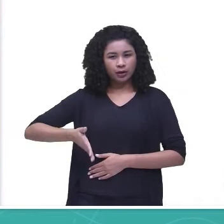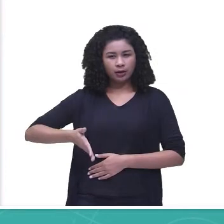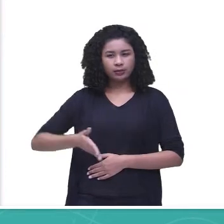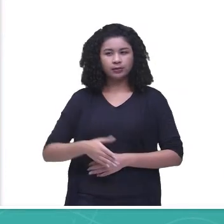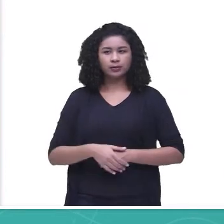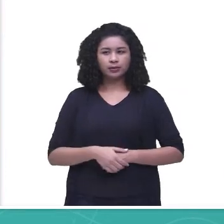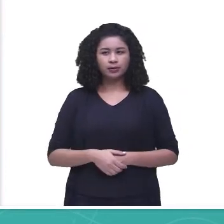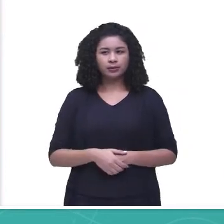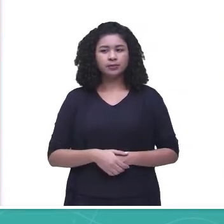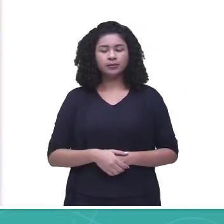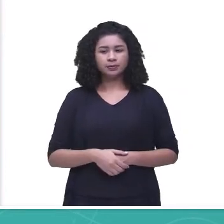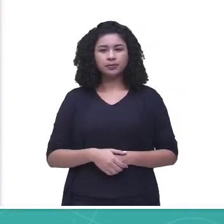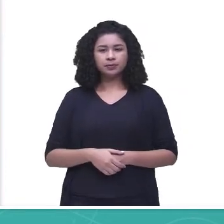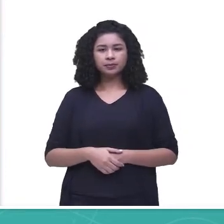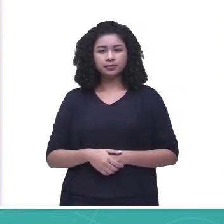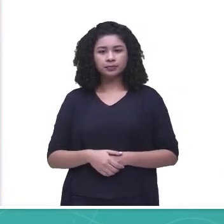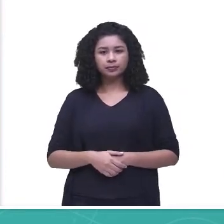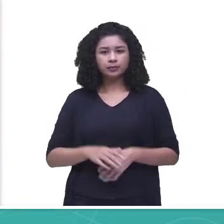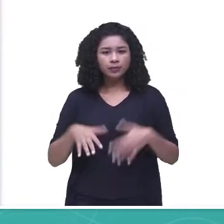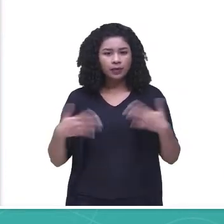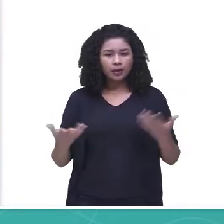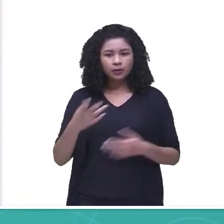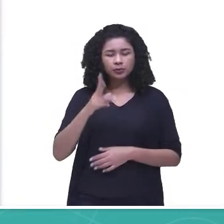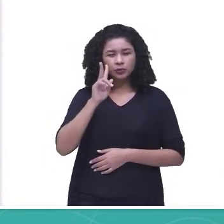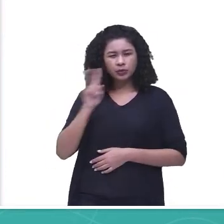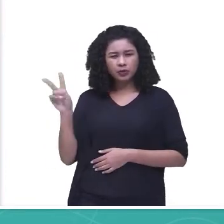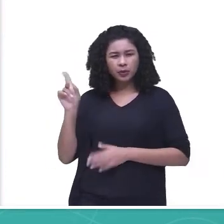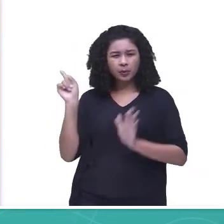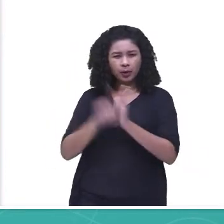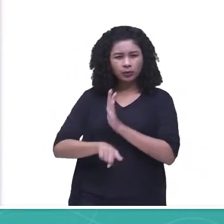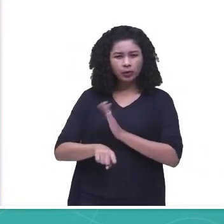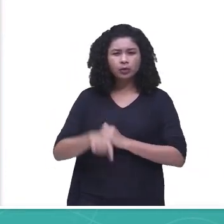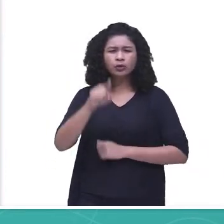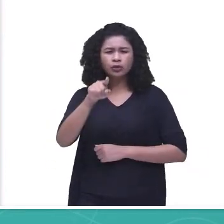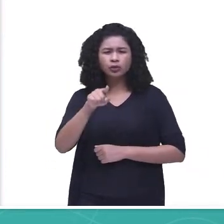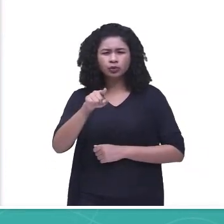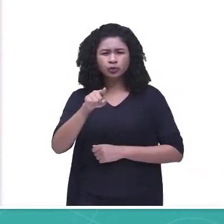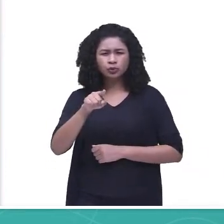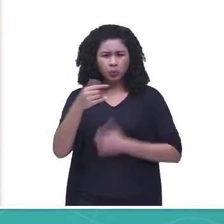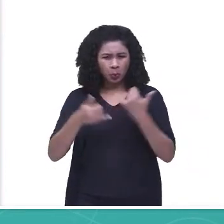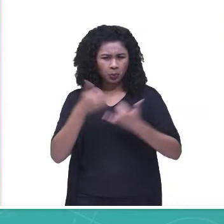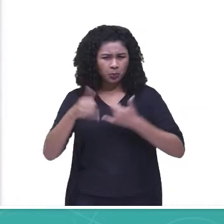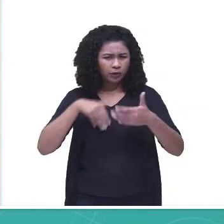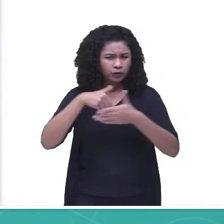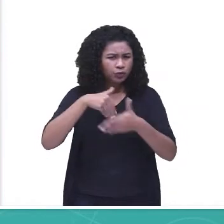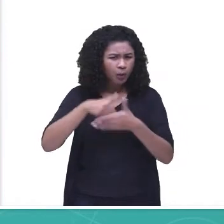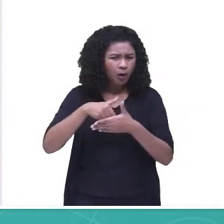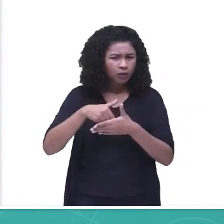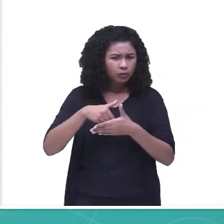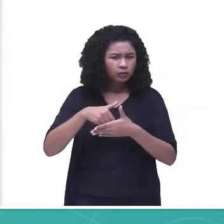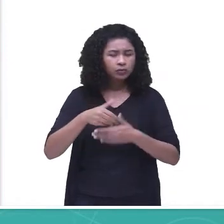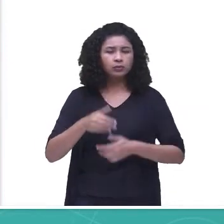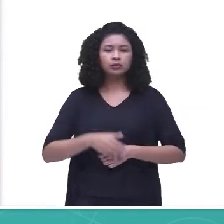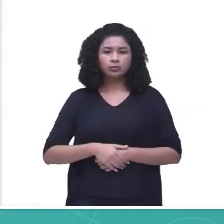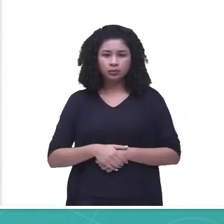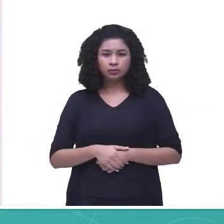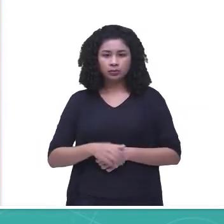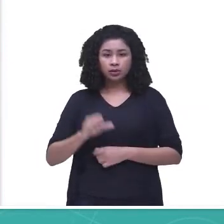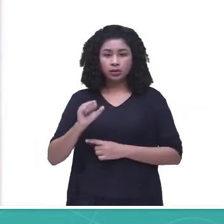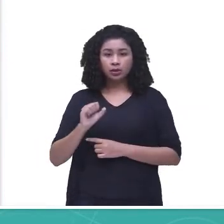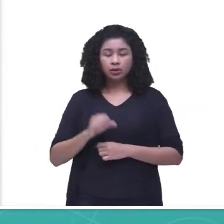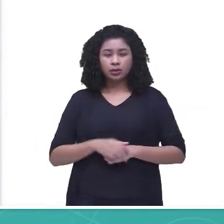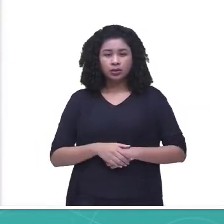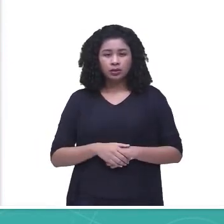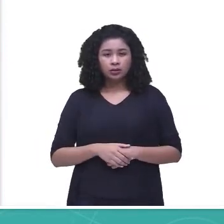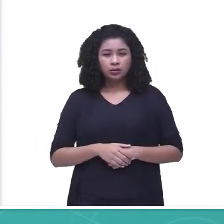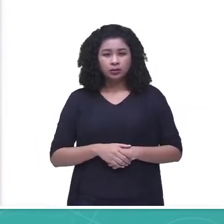personagem vai responder. Né? Ela perguntou se ele joga futebol. Soccer, né? Então é futebol, ele difere de futebol, tá?